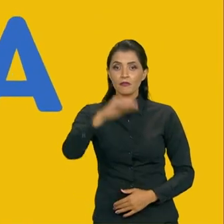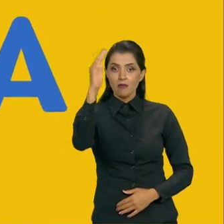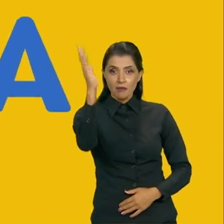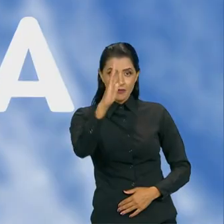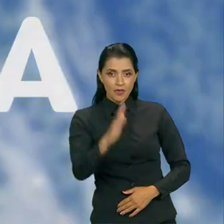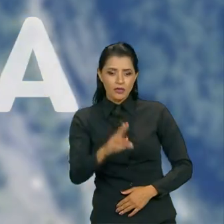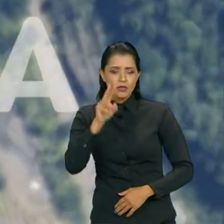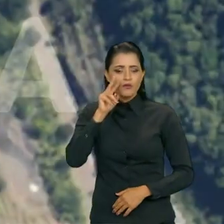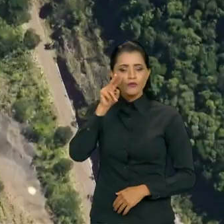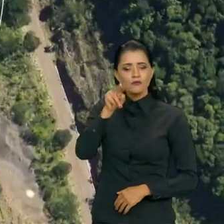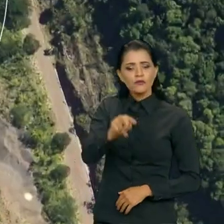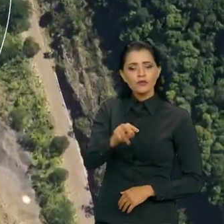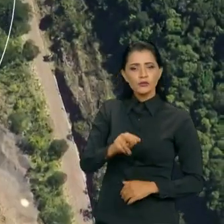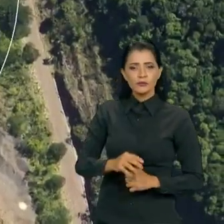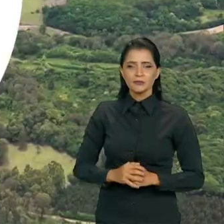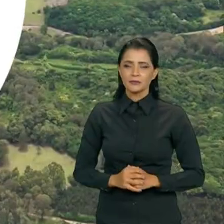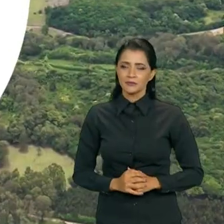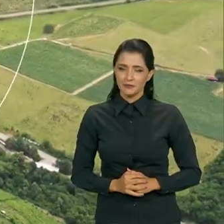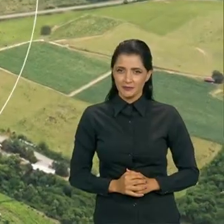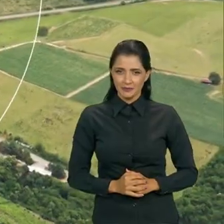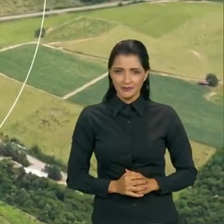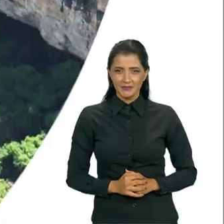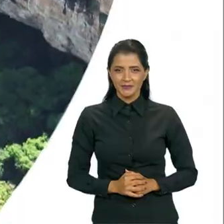Brasil visto de cima.